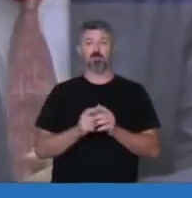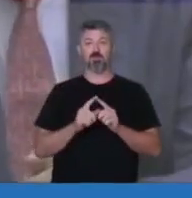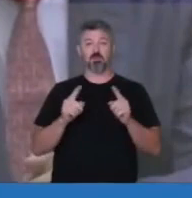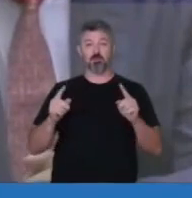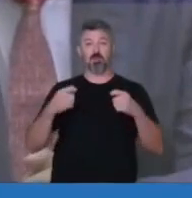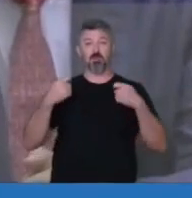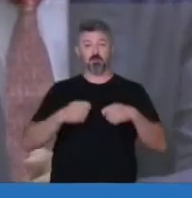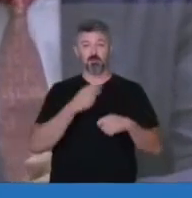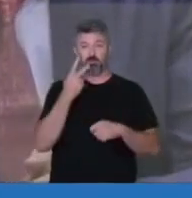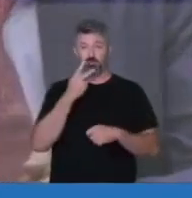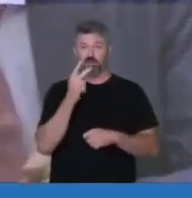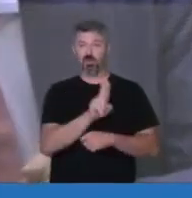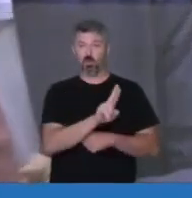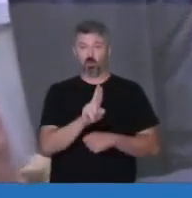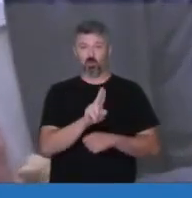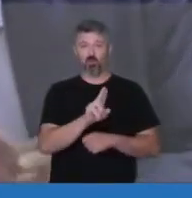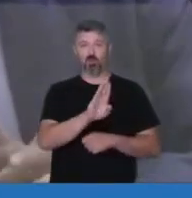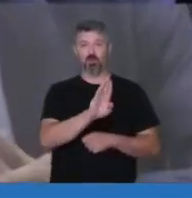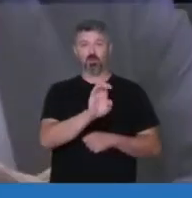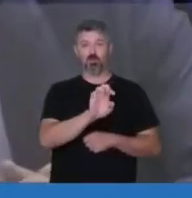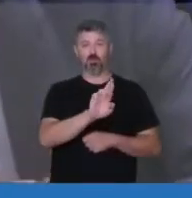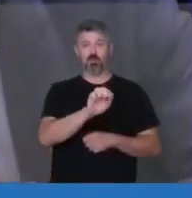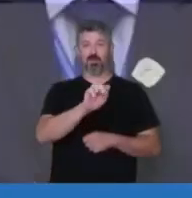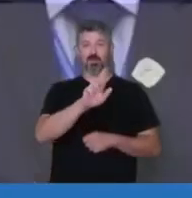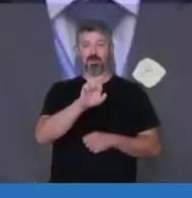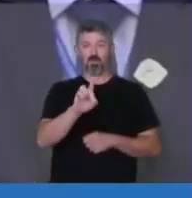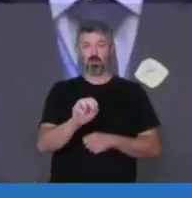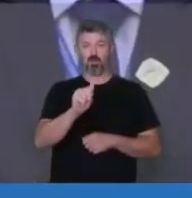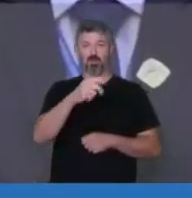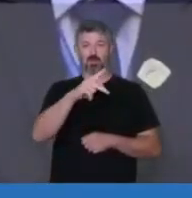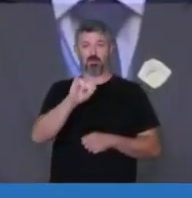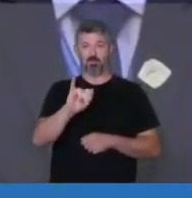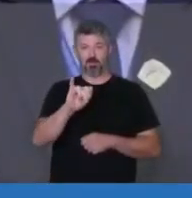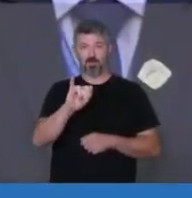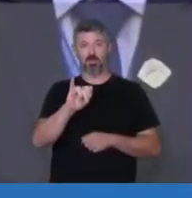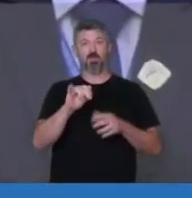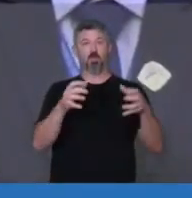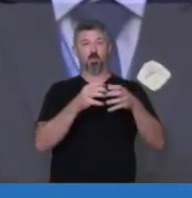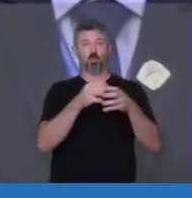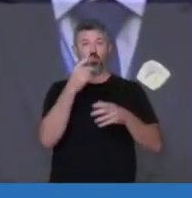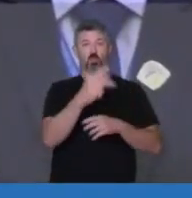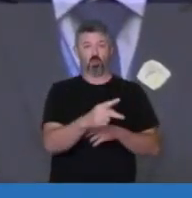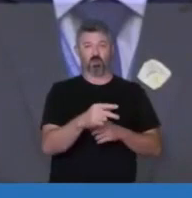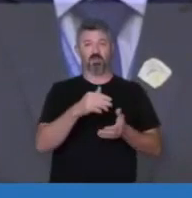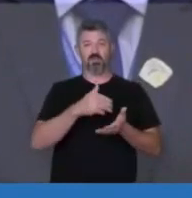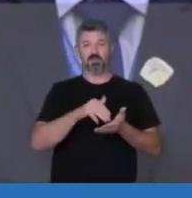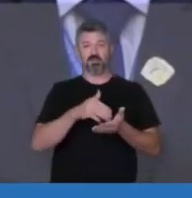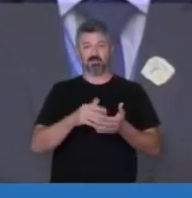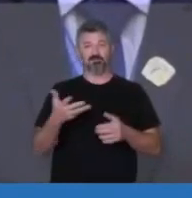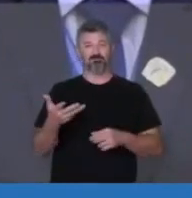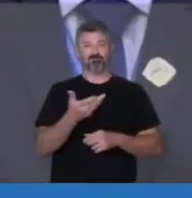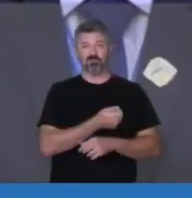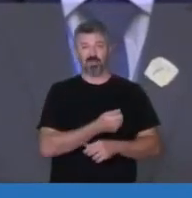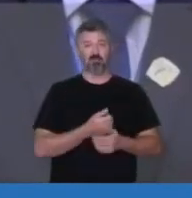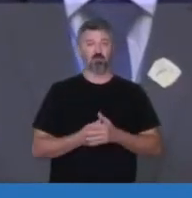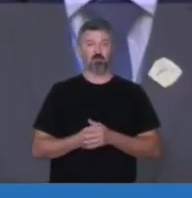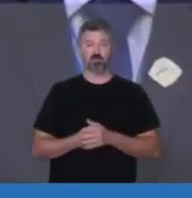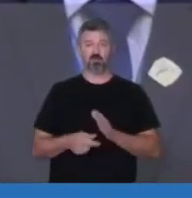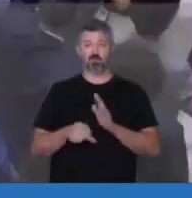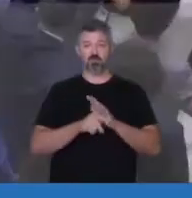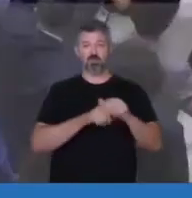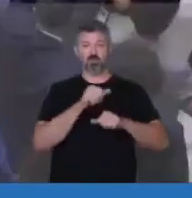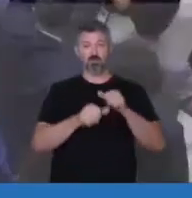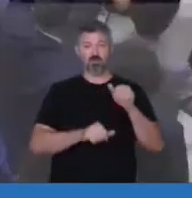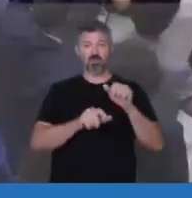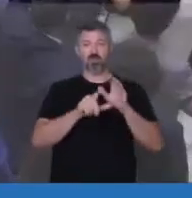É sobre o IPVA para jatinhos né quem tinha jatinho não pagava IPVA né Diferentemente de quem